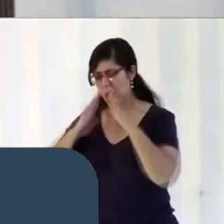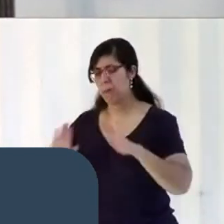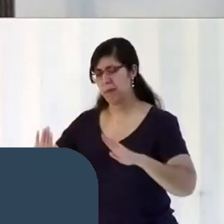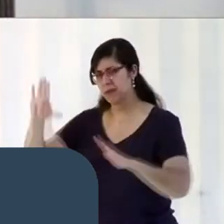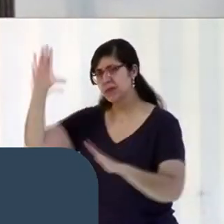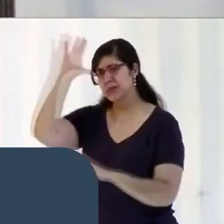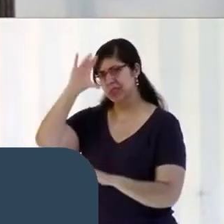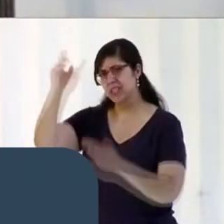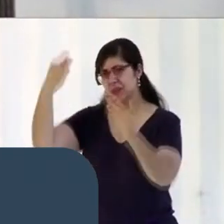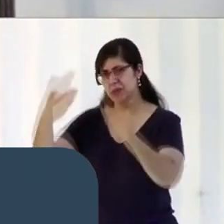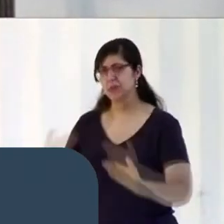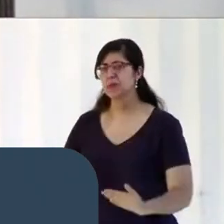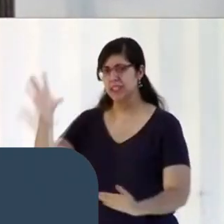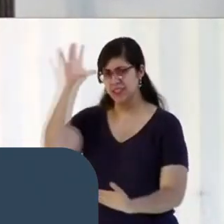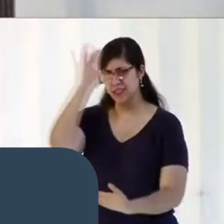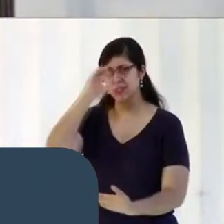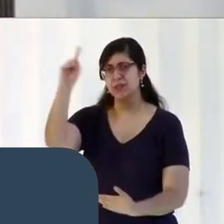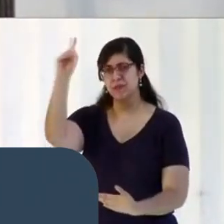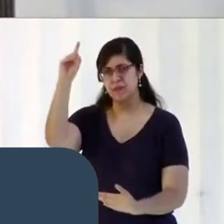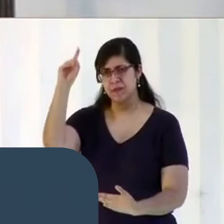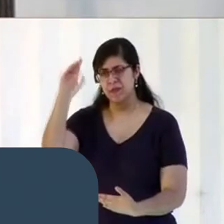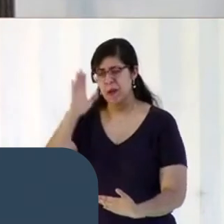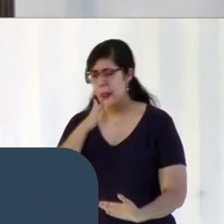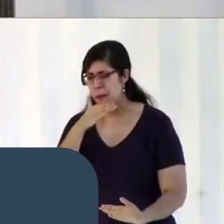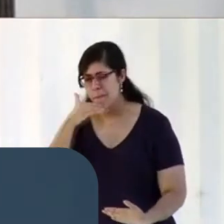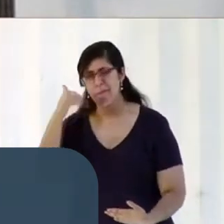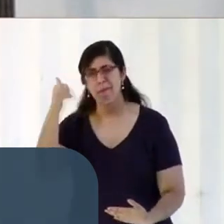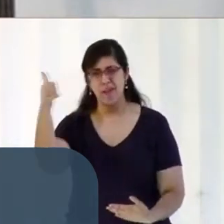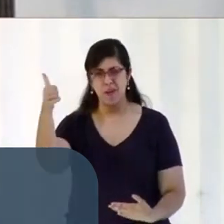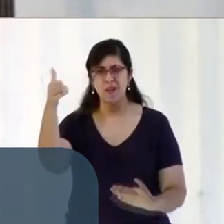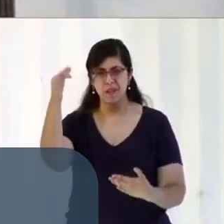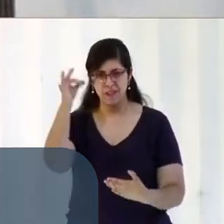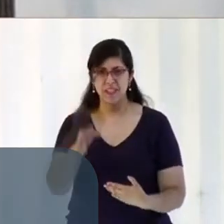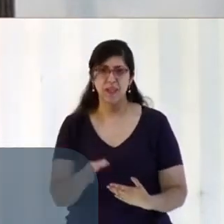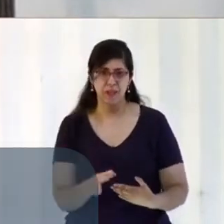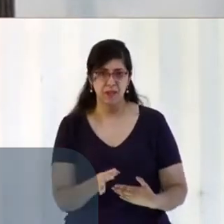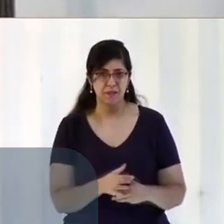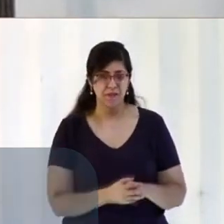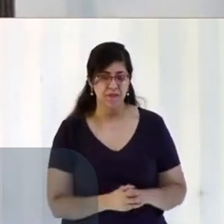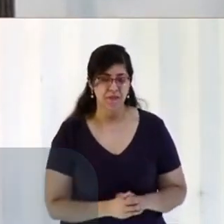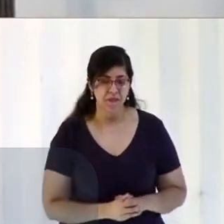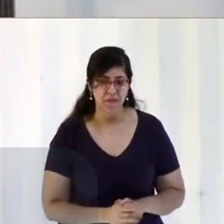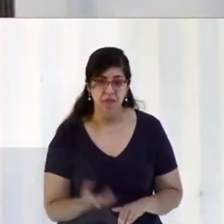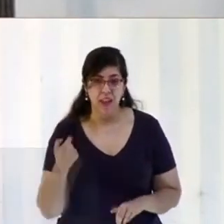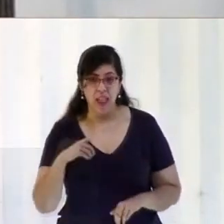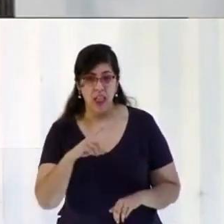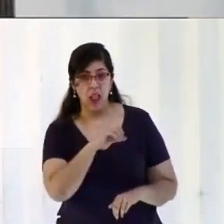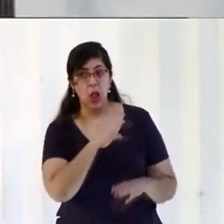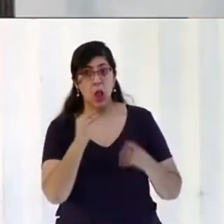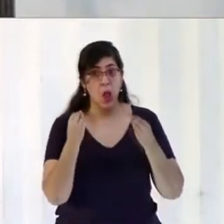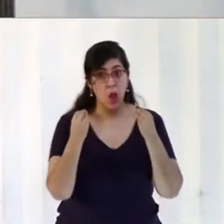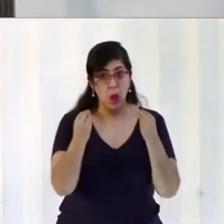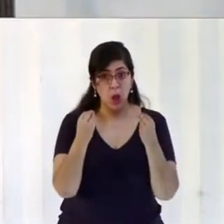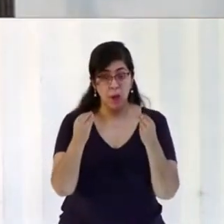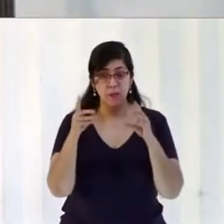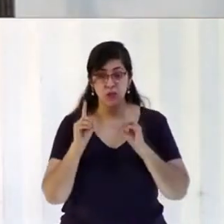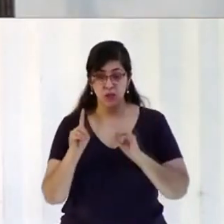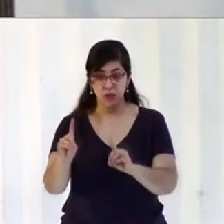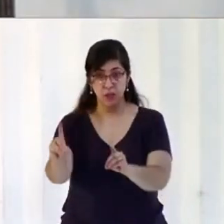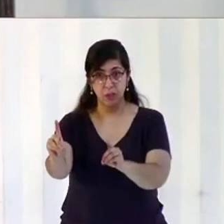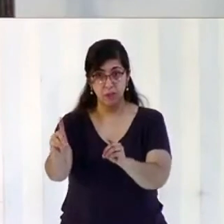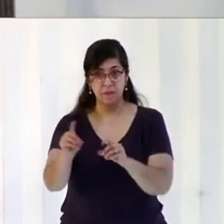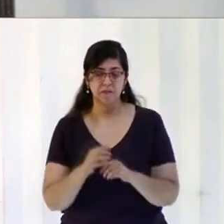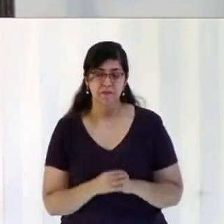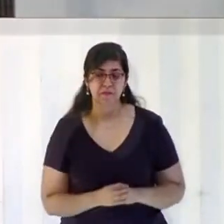que está diante do Senhor da melhor maneira, da maneira adequada. Agora veja como aconteceu isso com os discípulos.